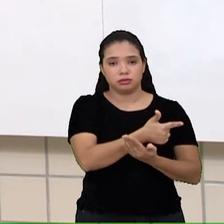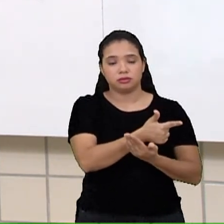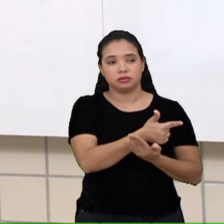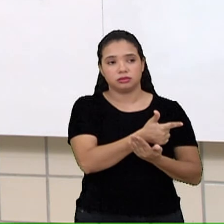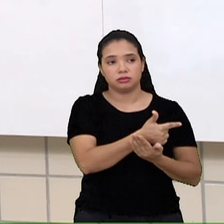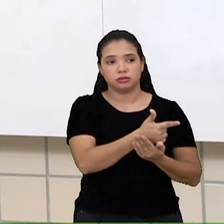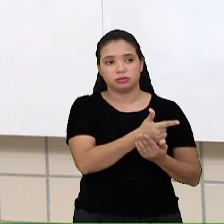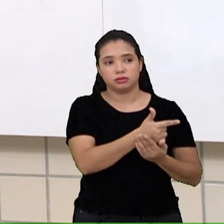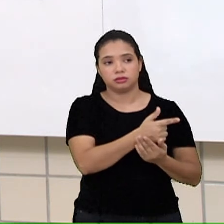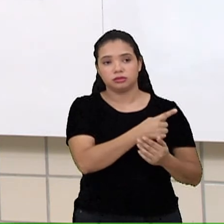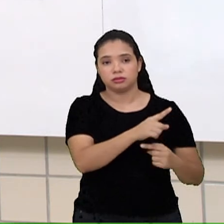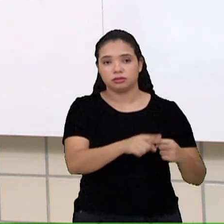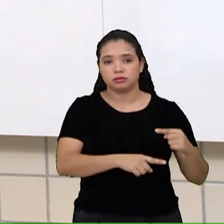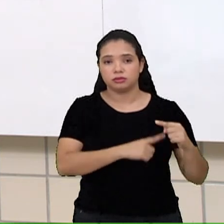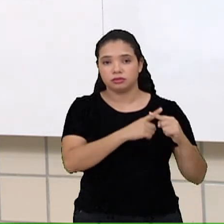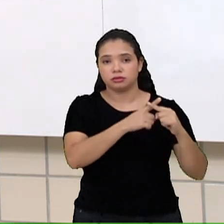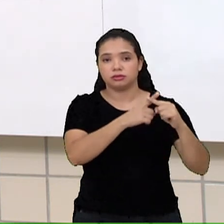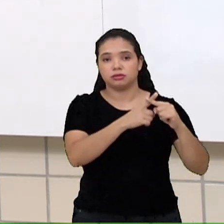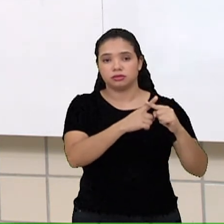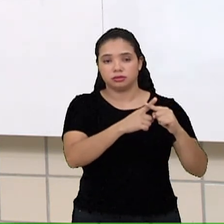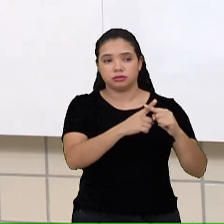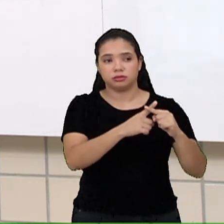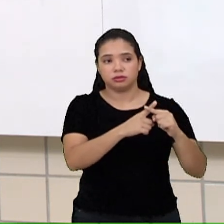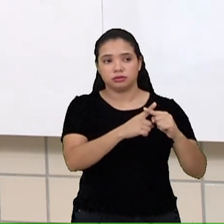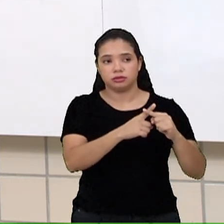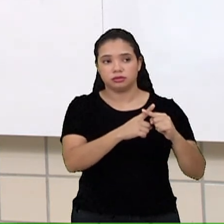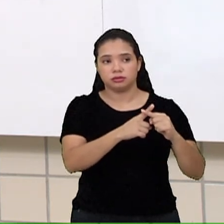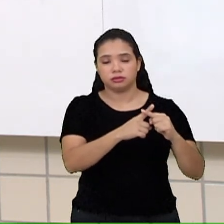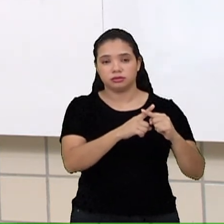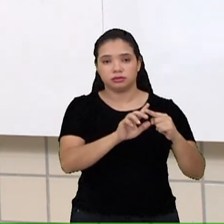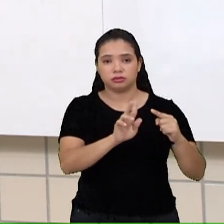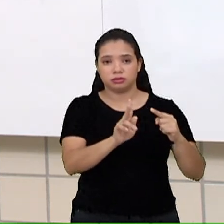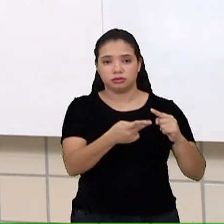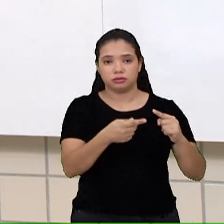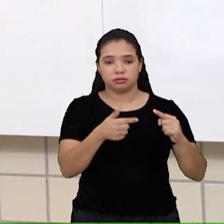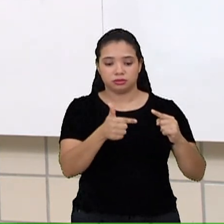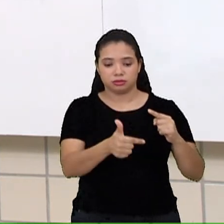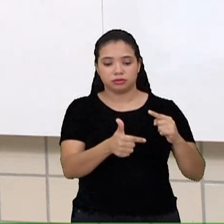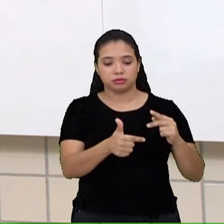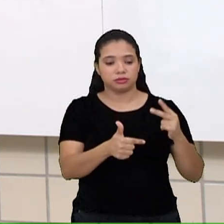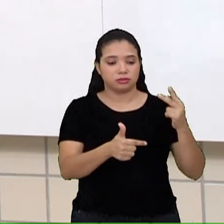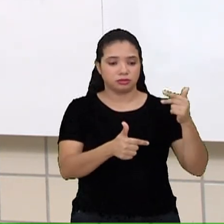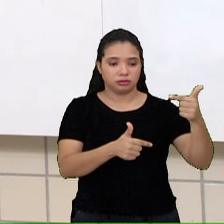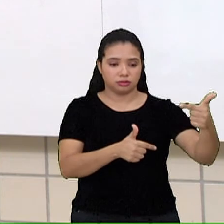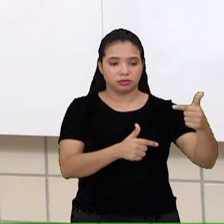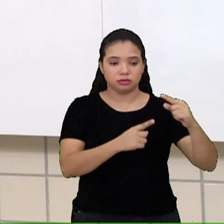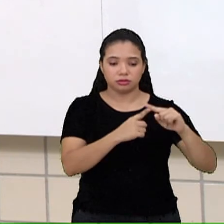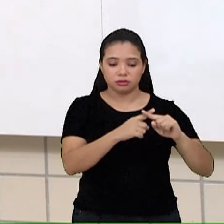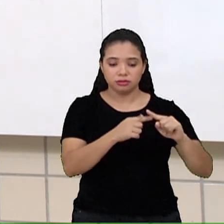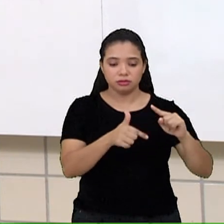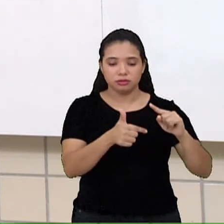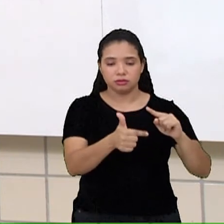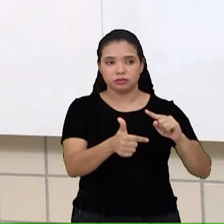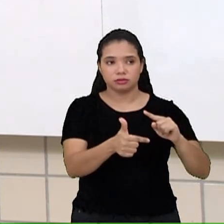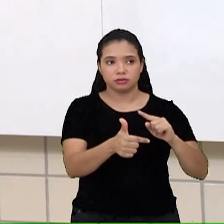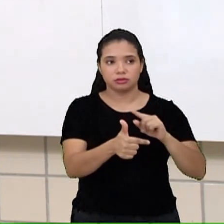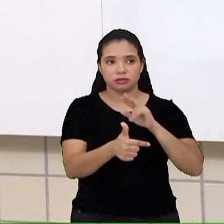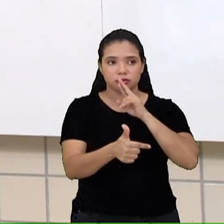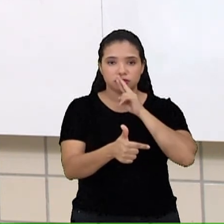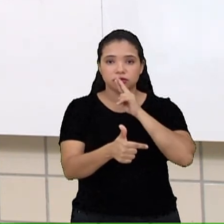vai multiplicar com o meu índice de atomodicidade, que é o 2. Então, 2 vezes 2, que